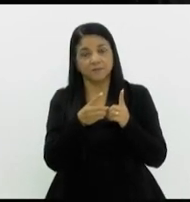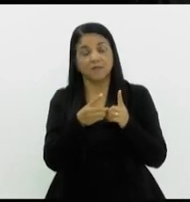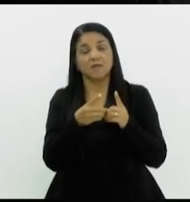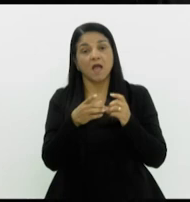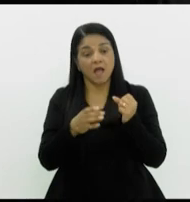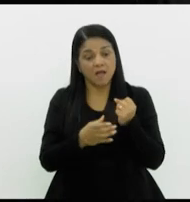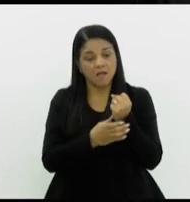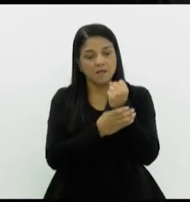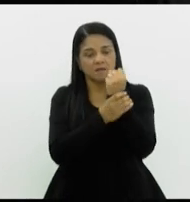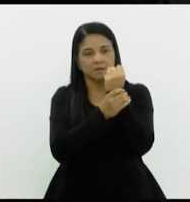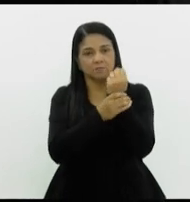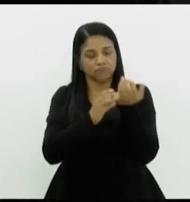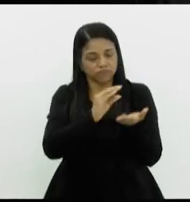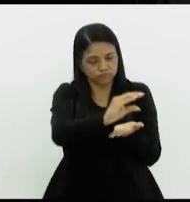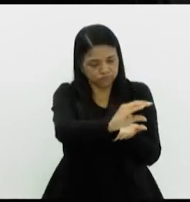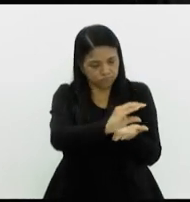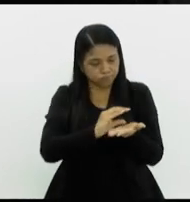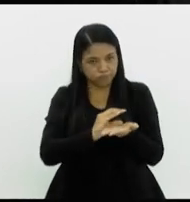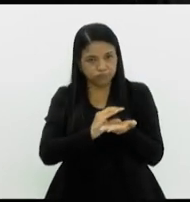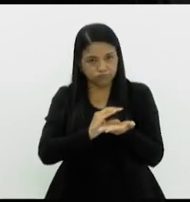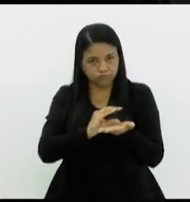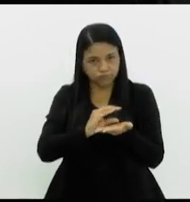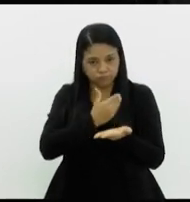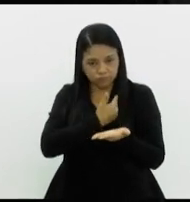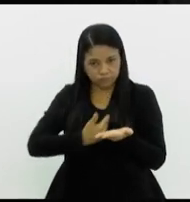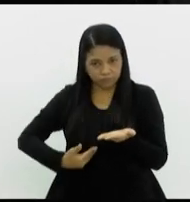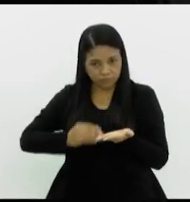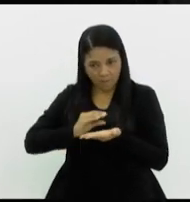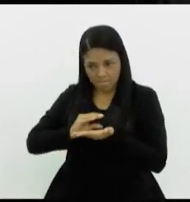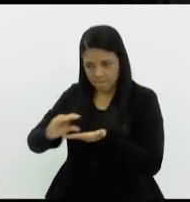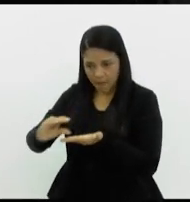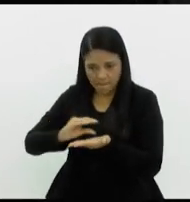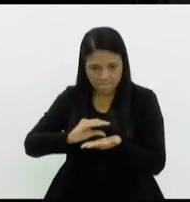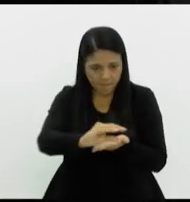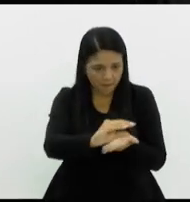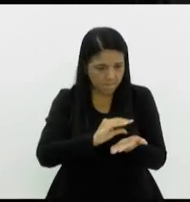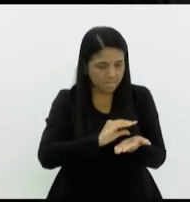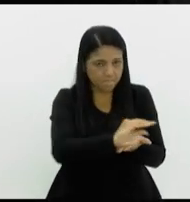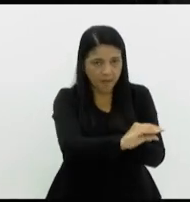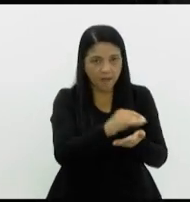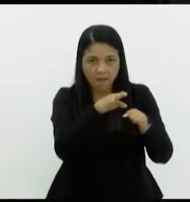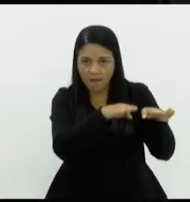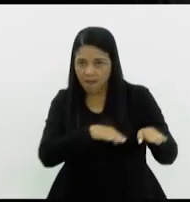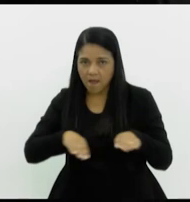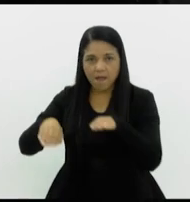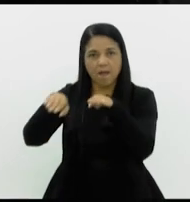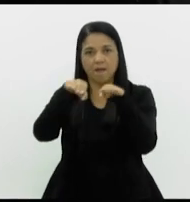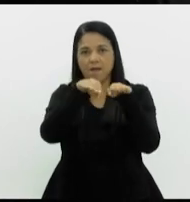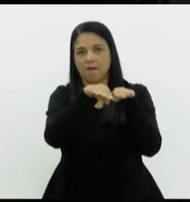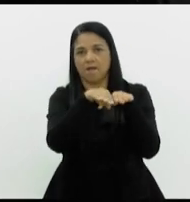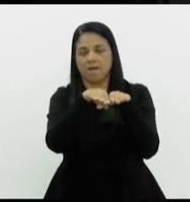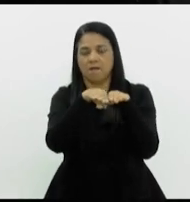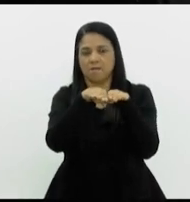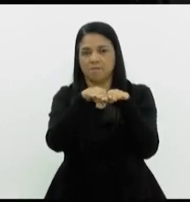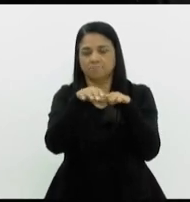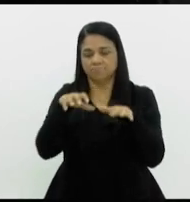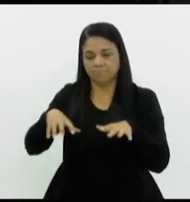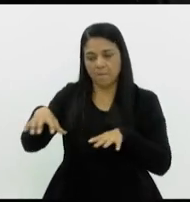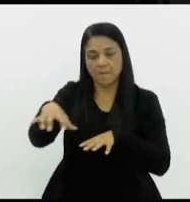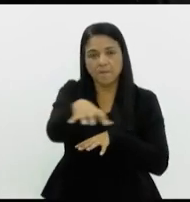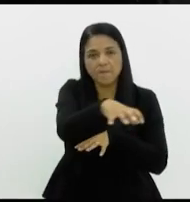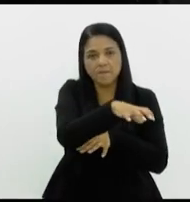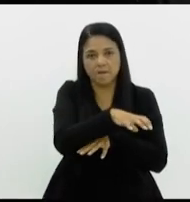assegurando que os recursos públicos sejam distribuídos de forma mais equitativa e